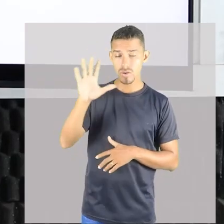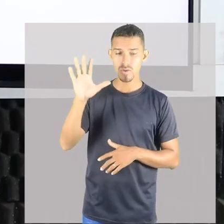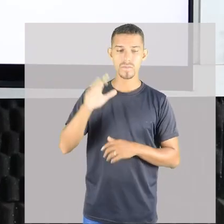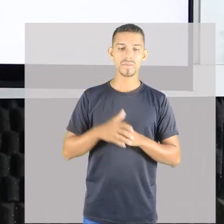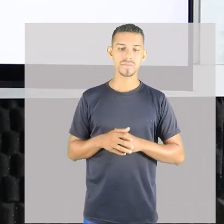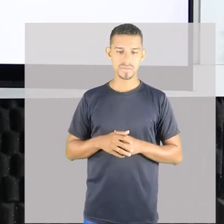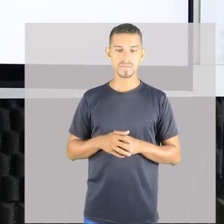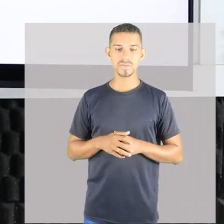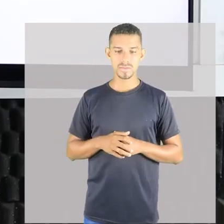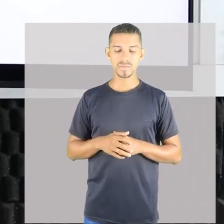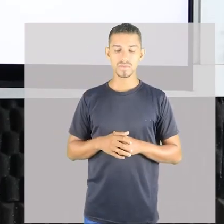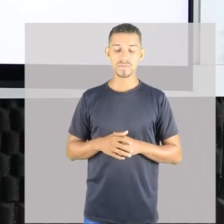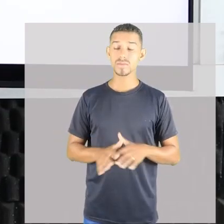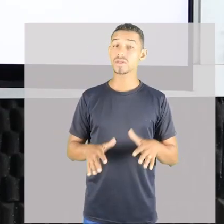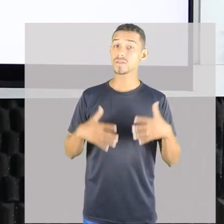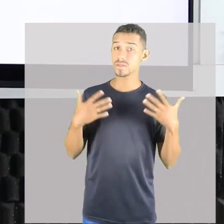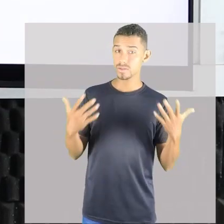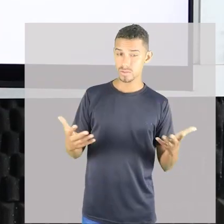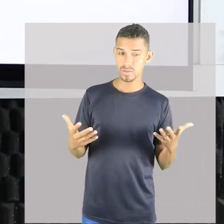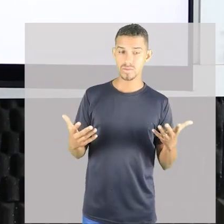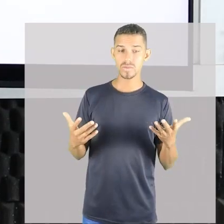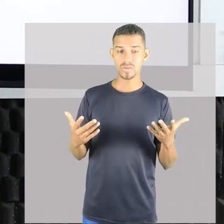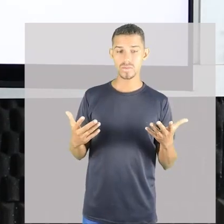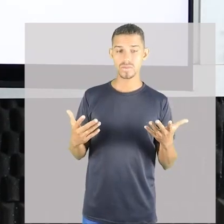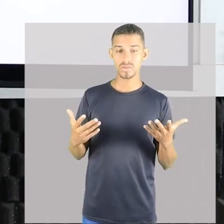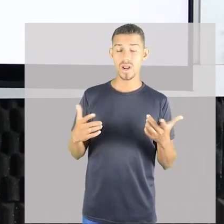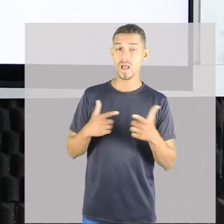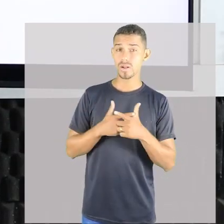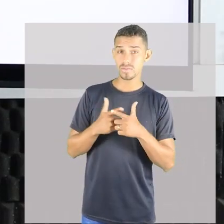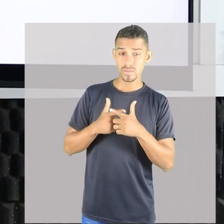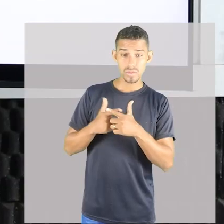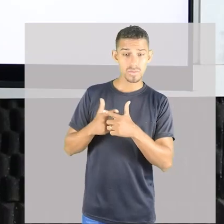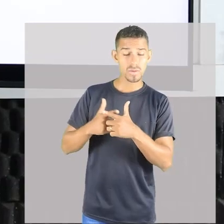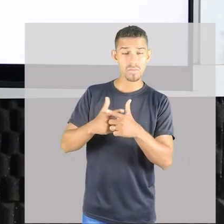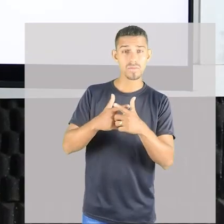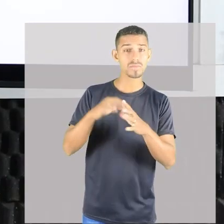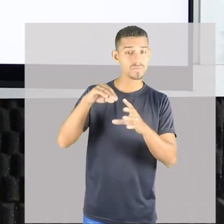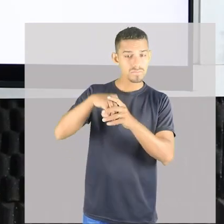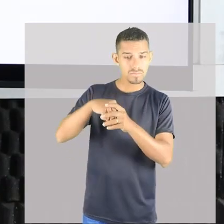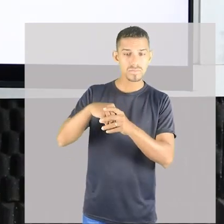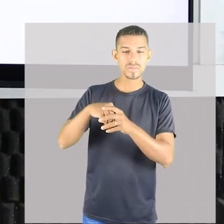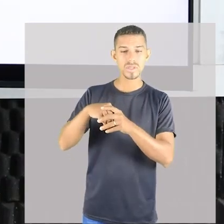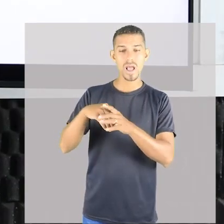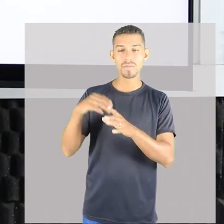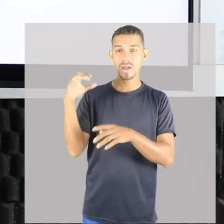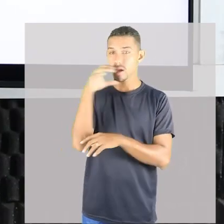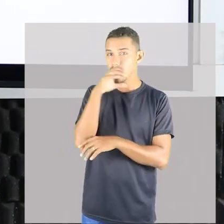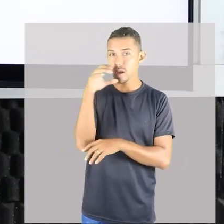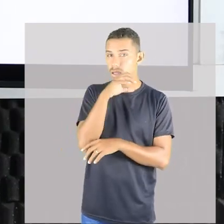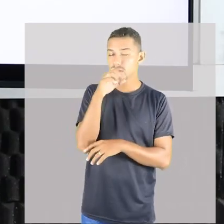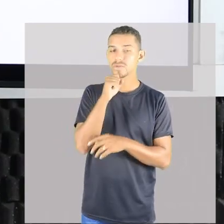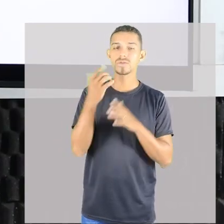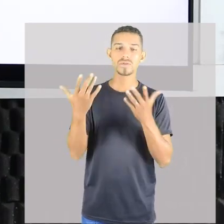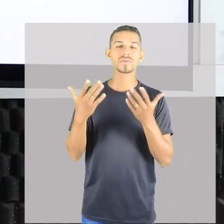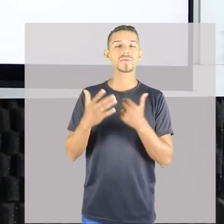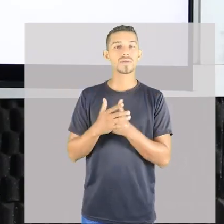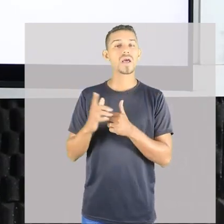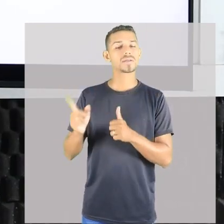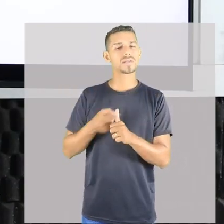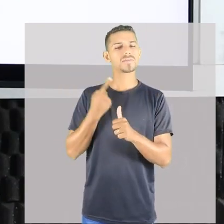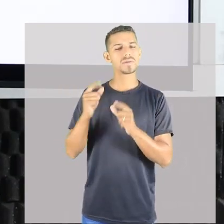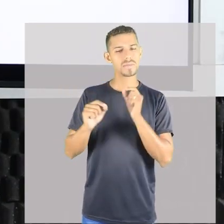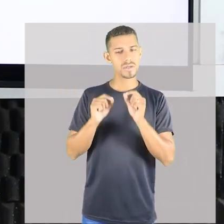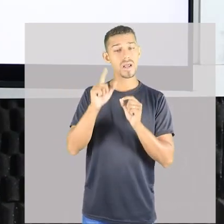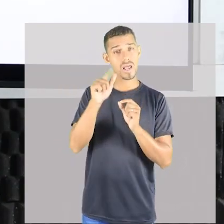ali. Então, esses problemas internos fizeram com que acelerasse esse processo. Agora, essa primeira fase é